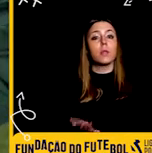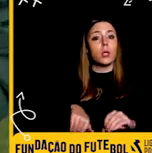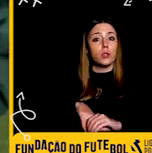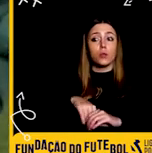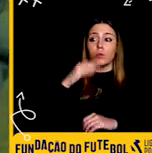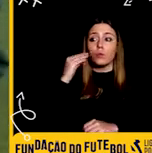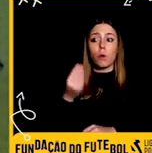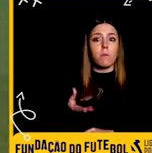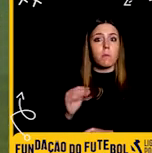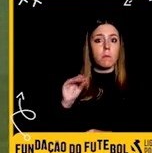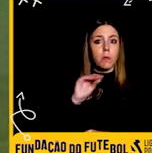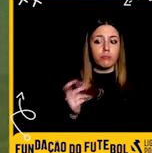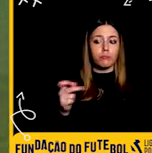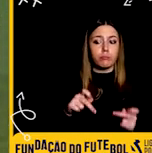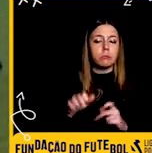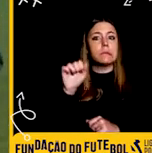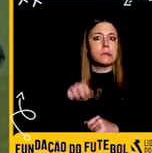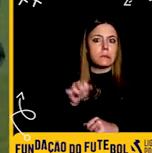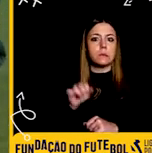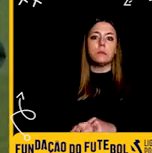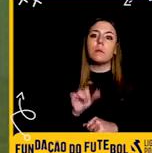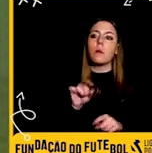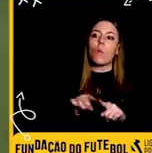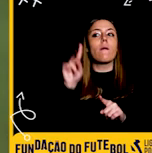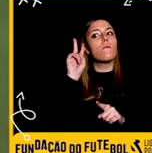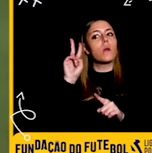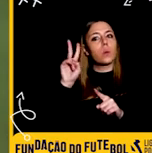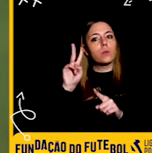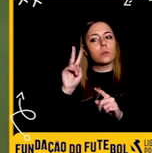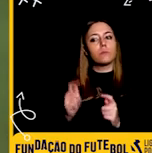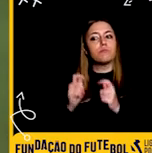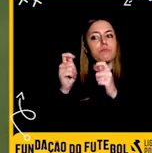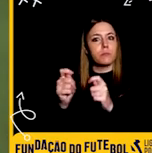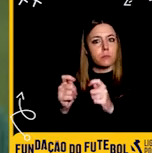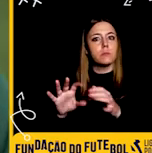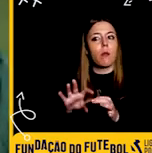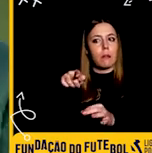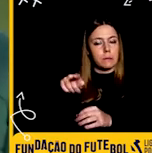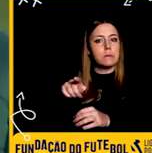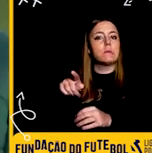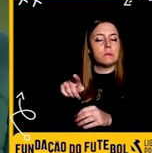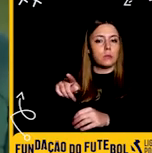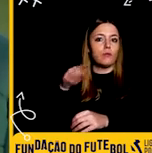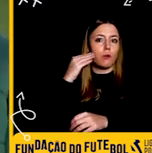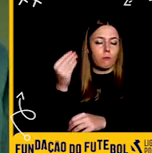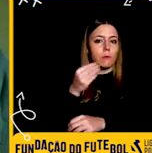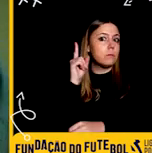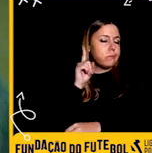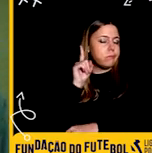vez jogadores cada vez mais jovens a chegar. Exatamente, e depois transmitir os valores do clube, que é muito importante.